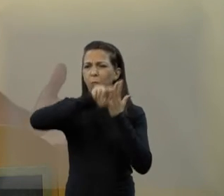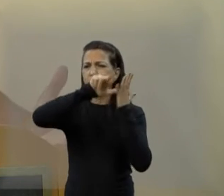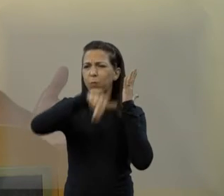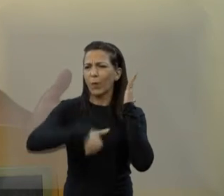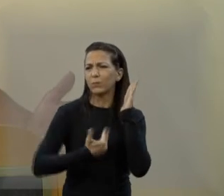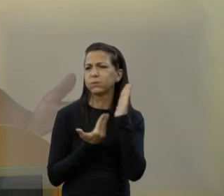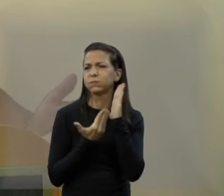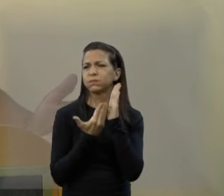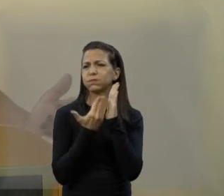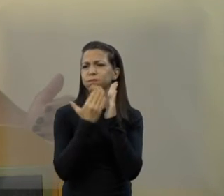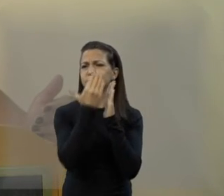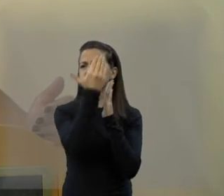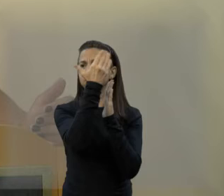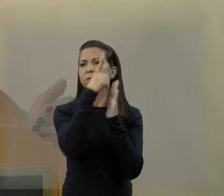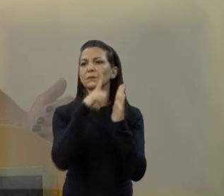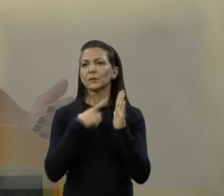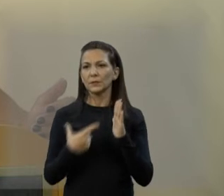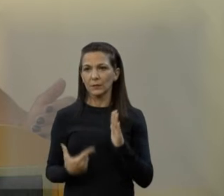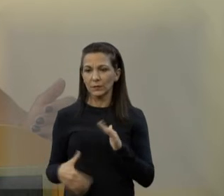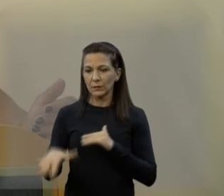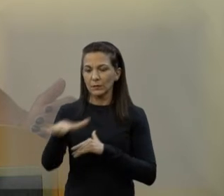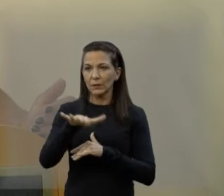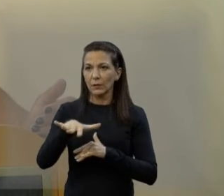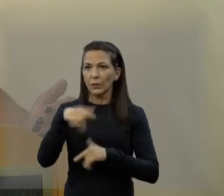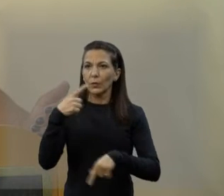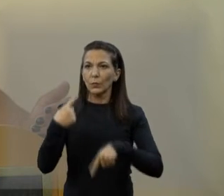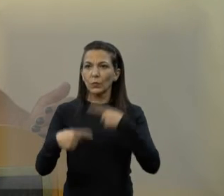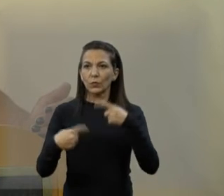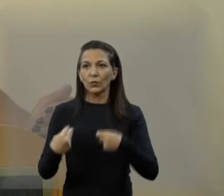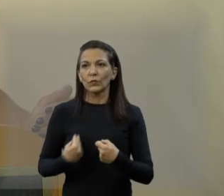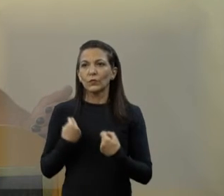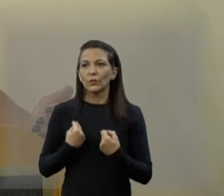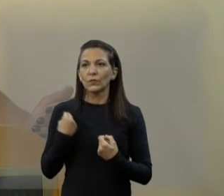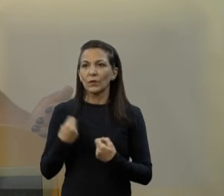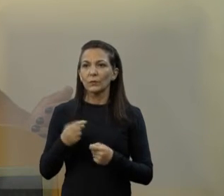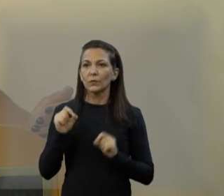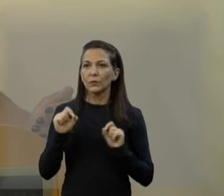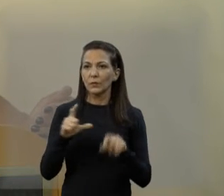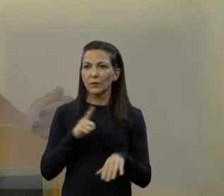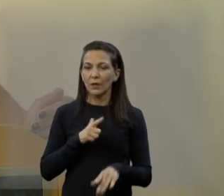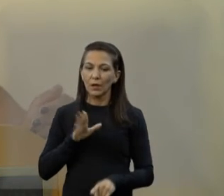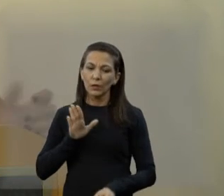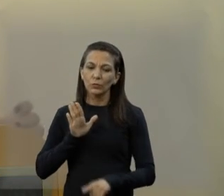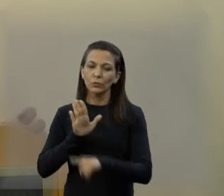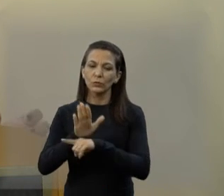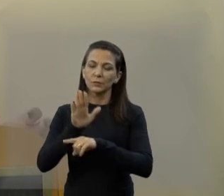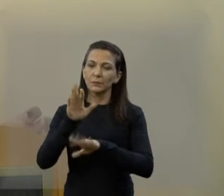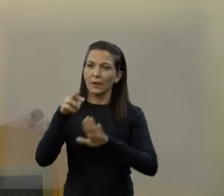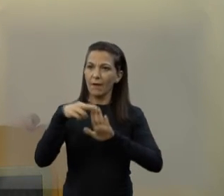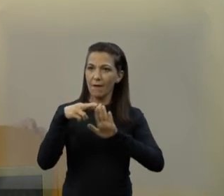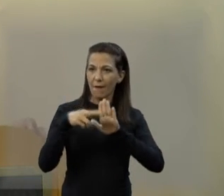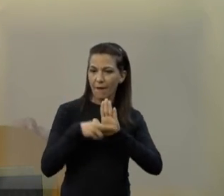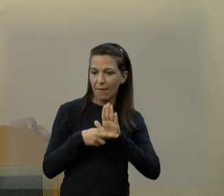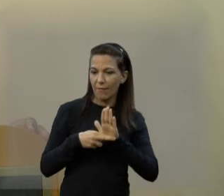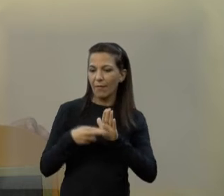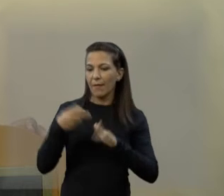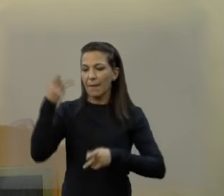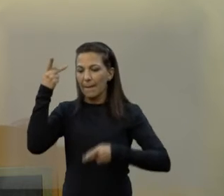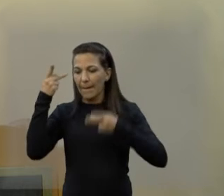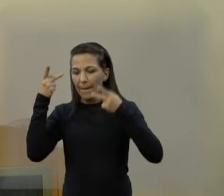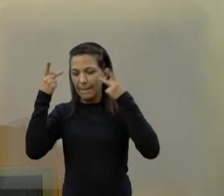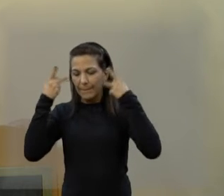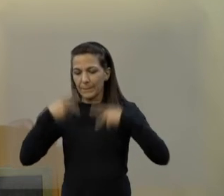impostos no ambiente político que nós vivemos nós ajudamos a regular as relações humanas